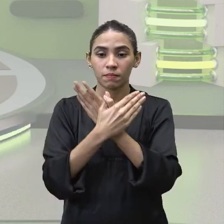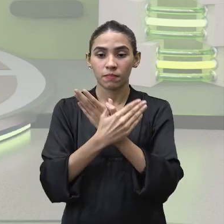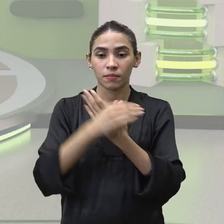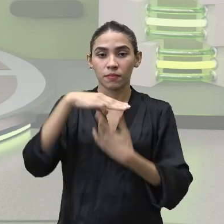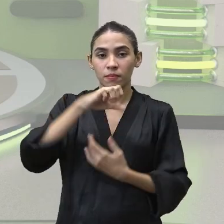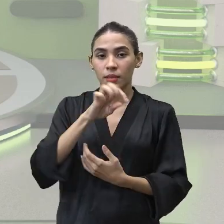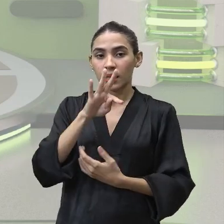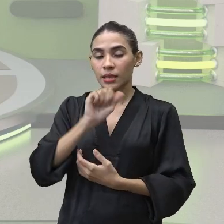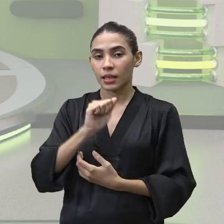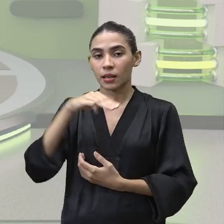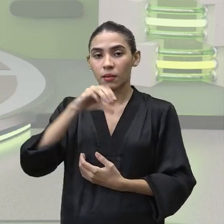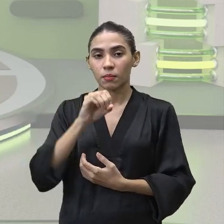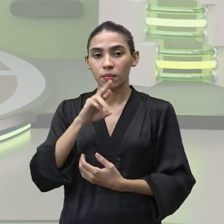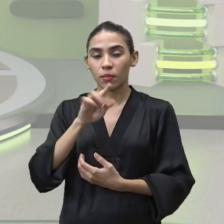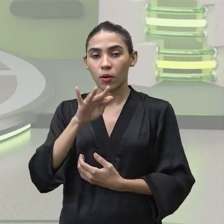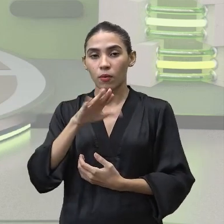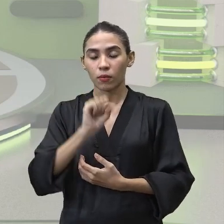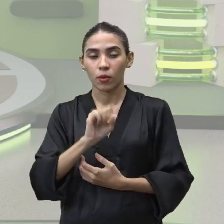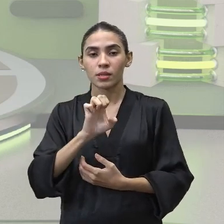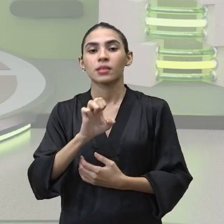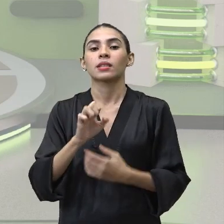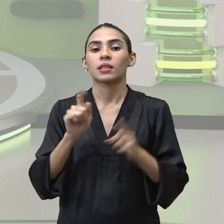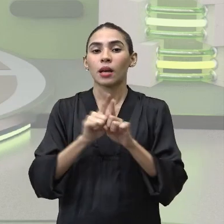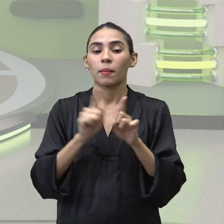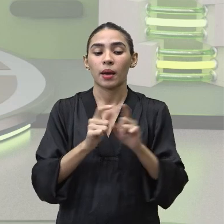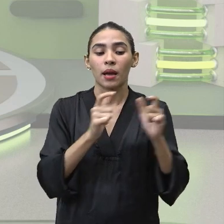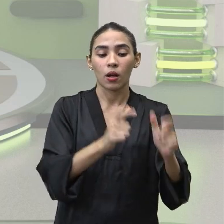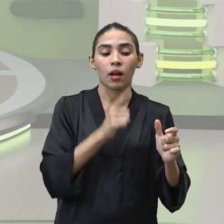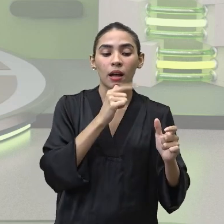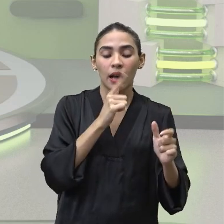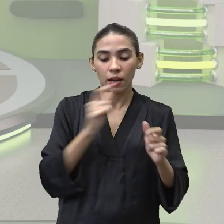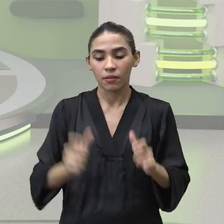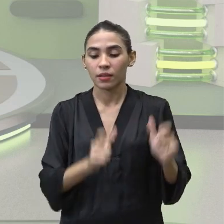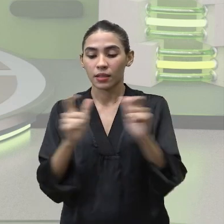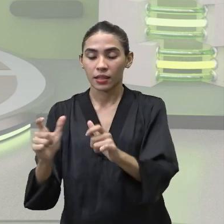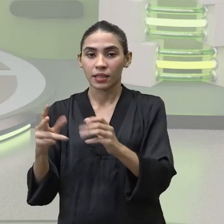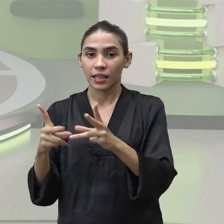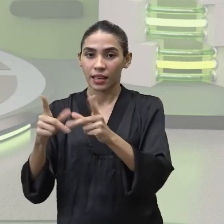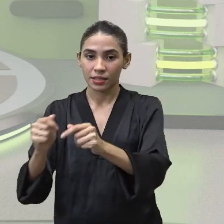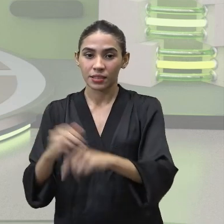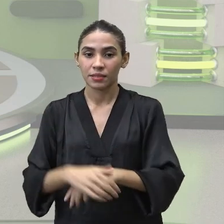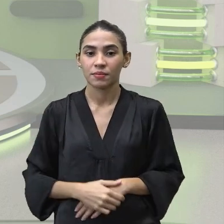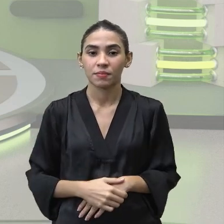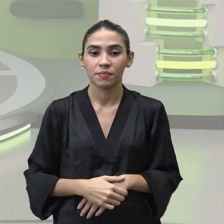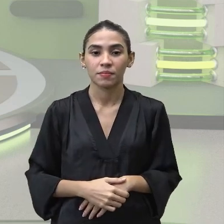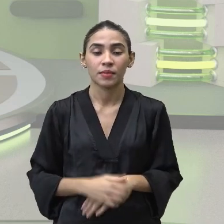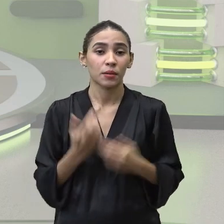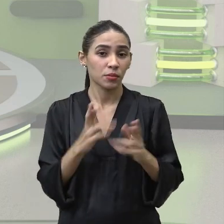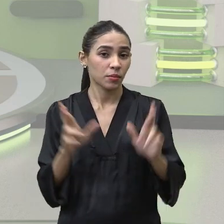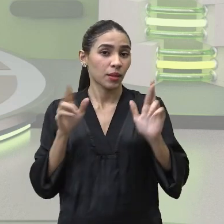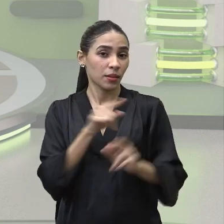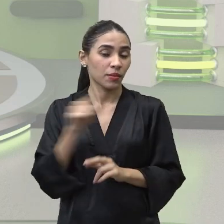de viverem ora em ambiente aquático e ora em ambiente terrestre.